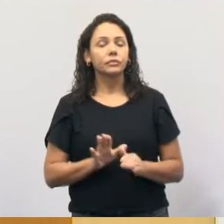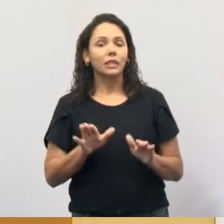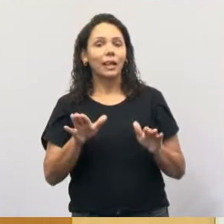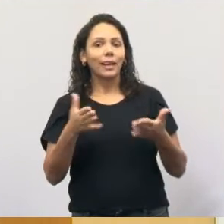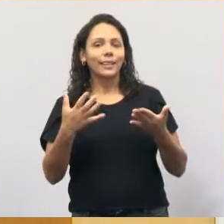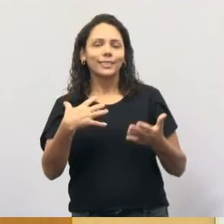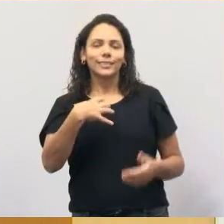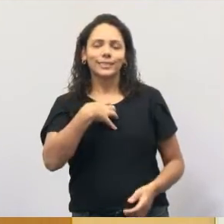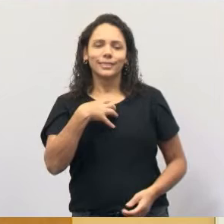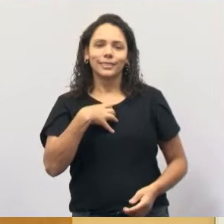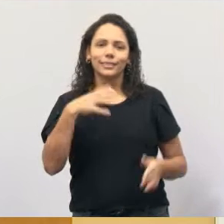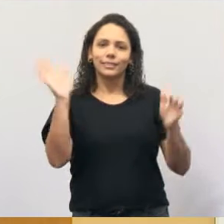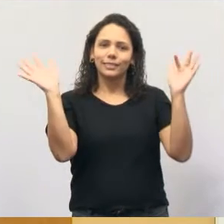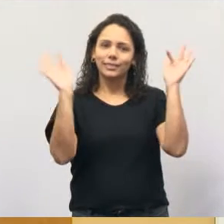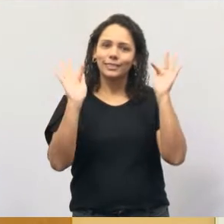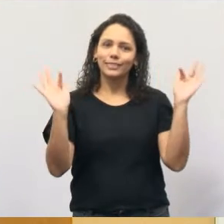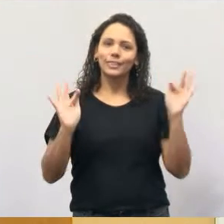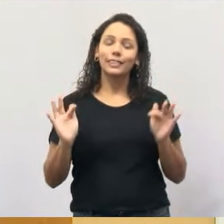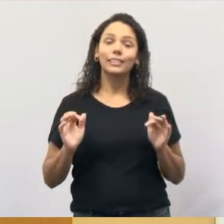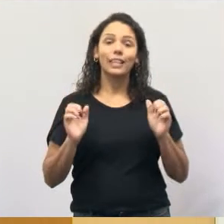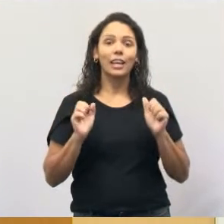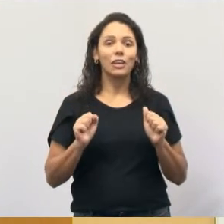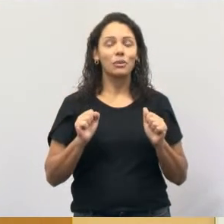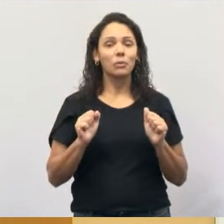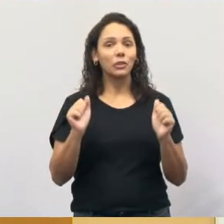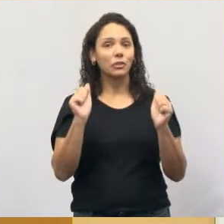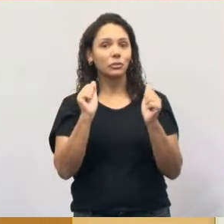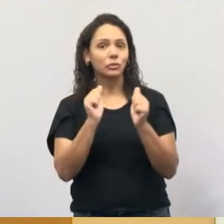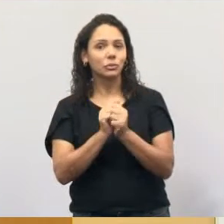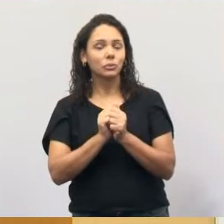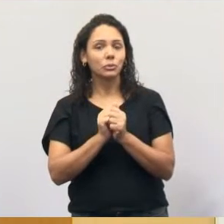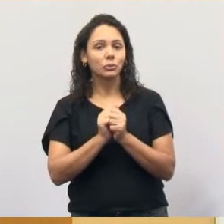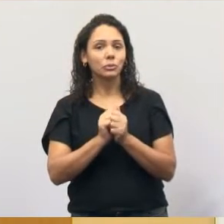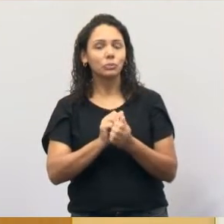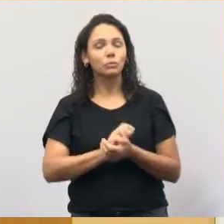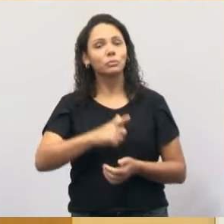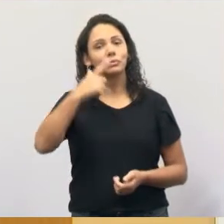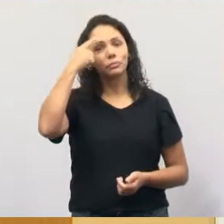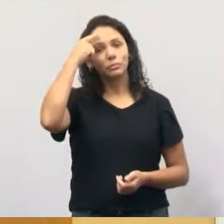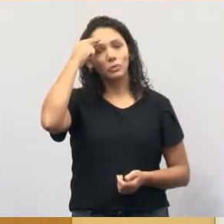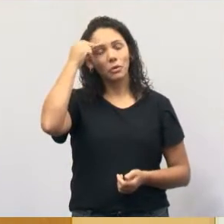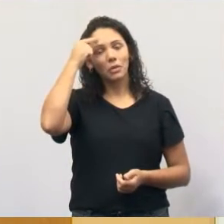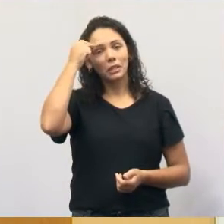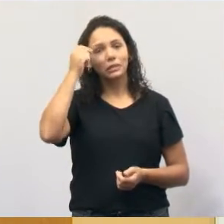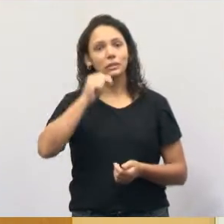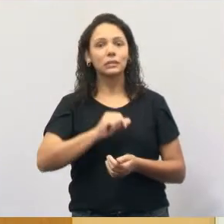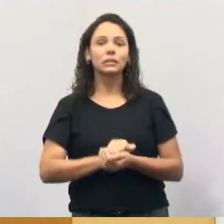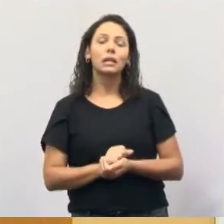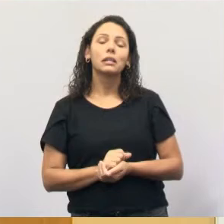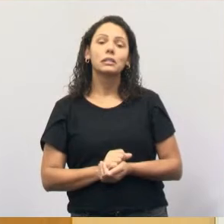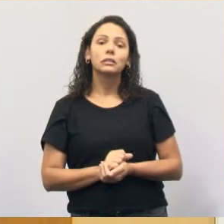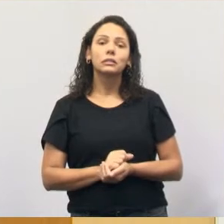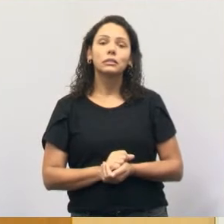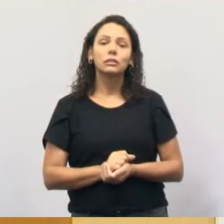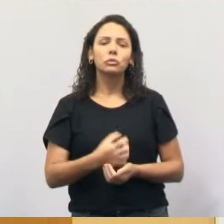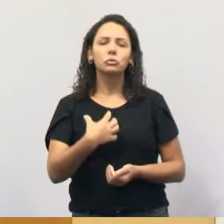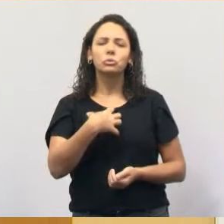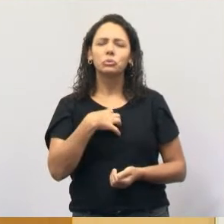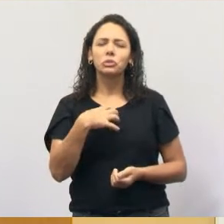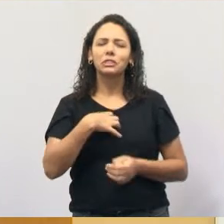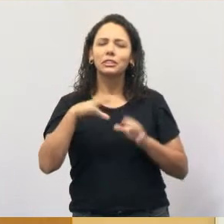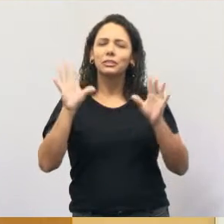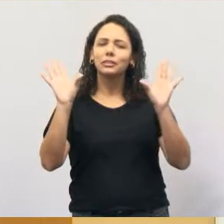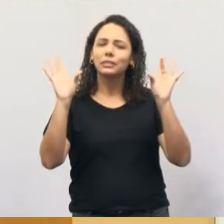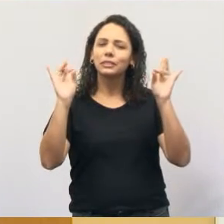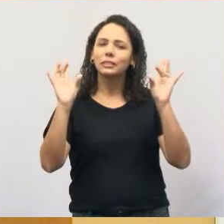muito feliz em poder somar junto ao SASAC e também, de forma brilhante,